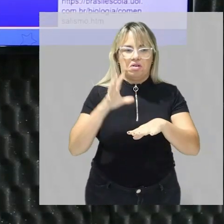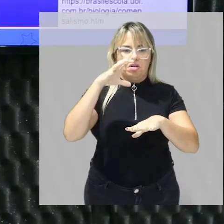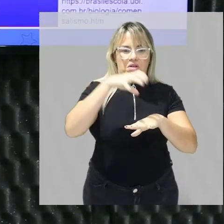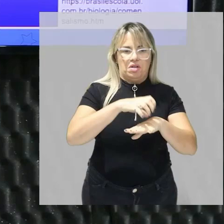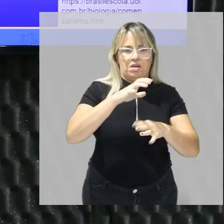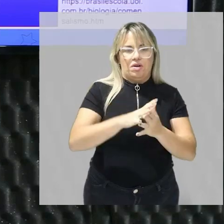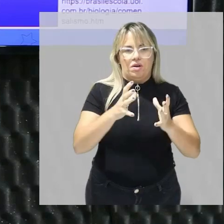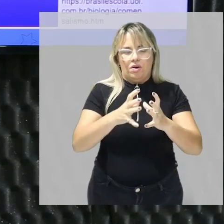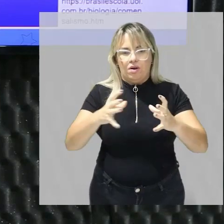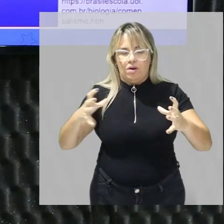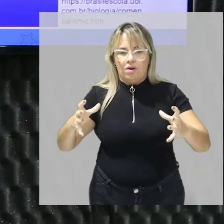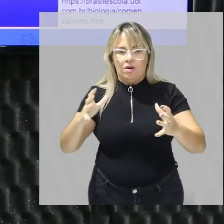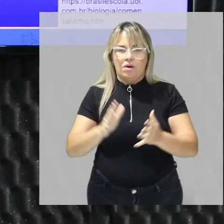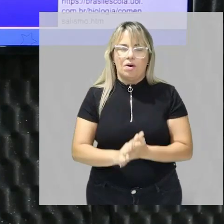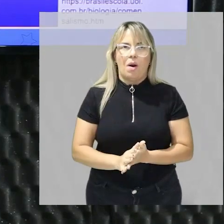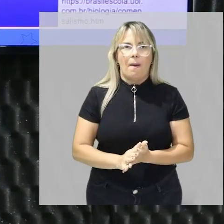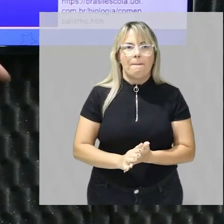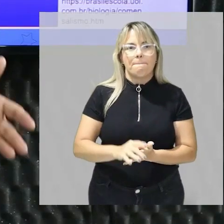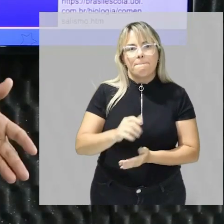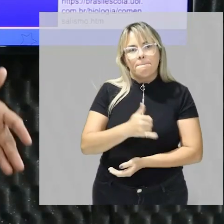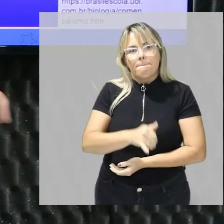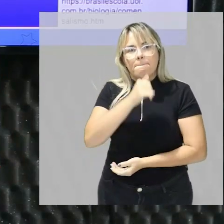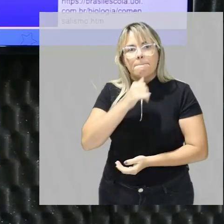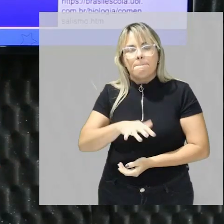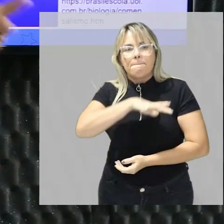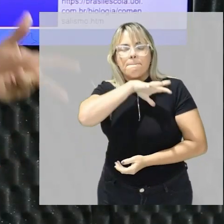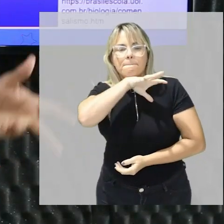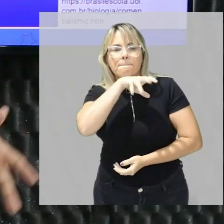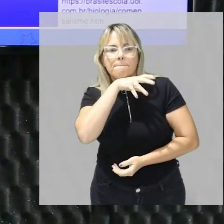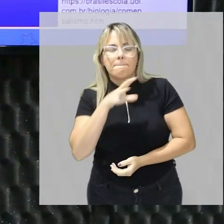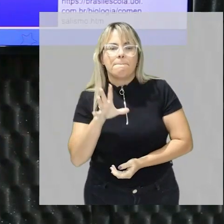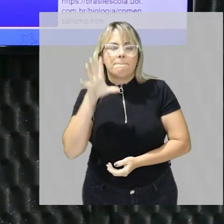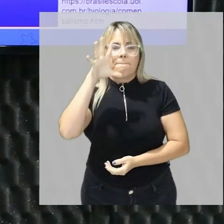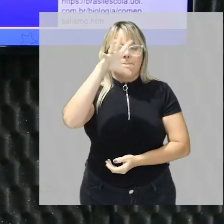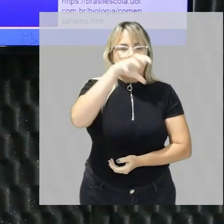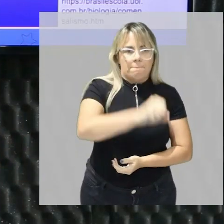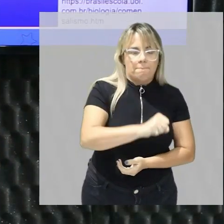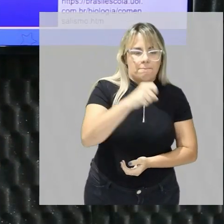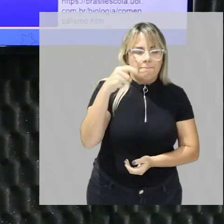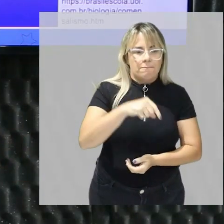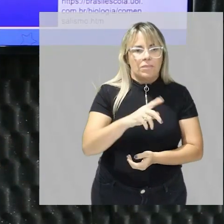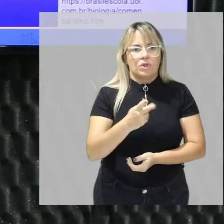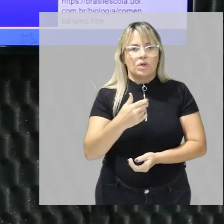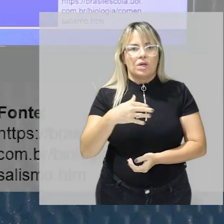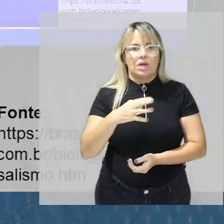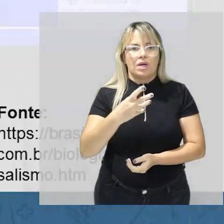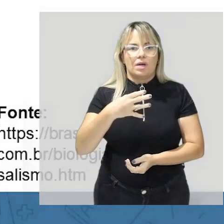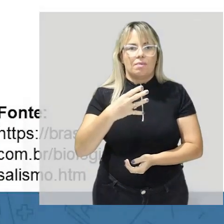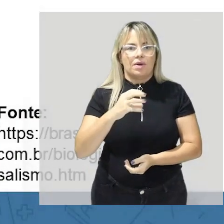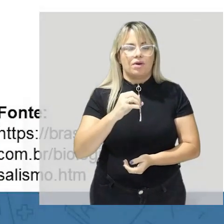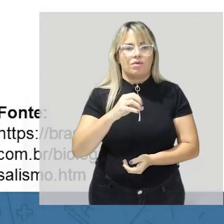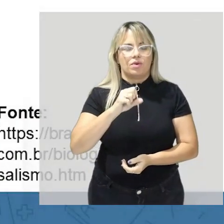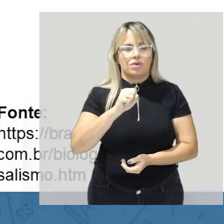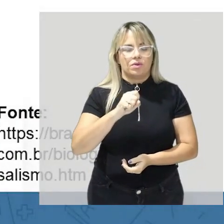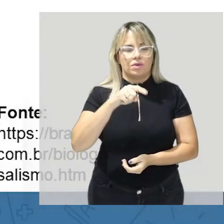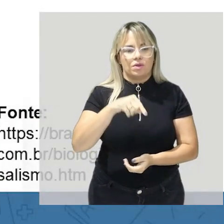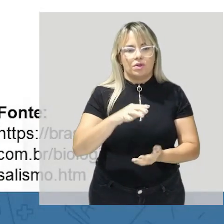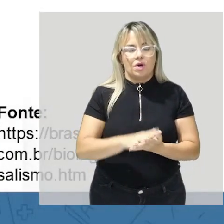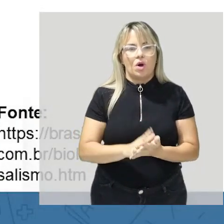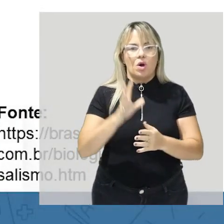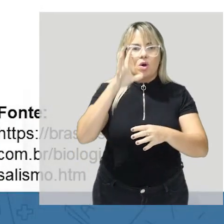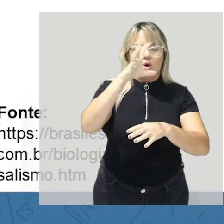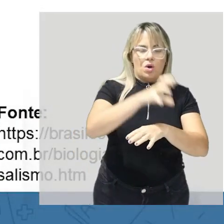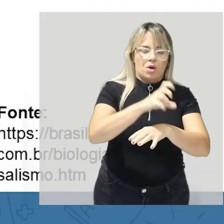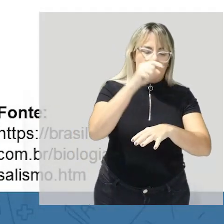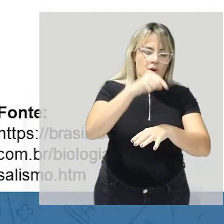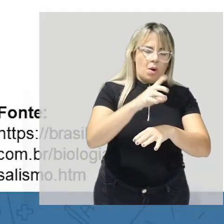predadores, né? Por exemplo, o leão se alimenta de um animal herbívoro e aí ele come uma parte, só que ele deixa